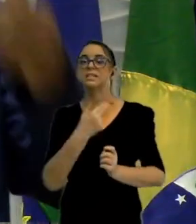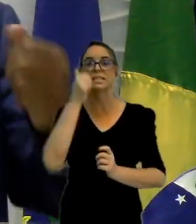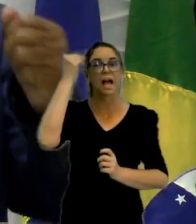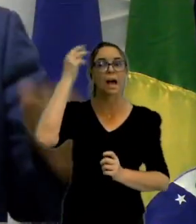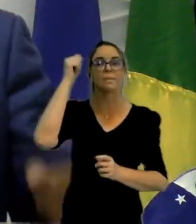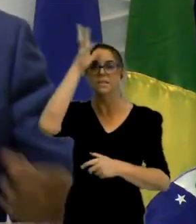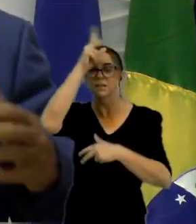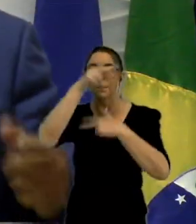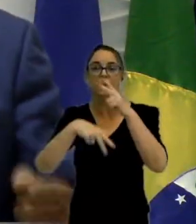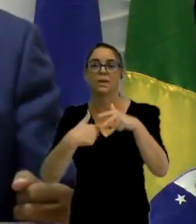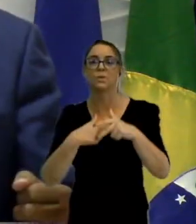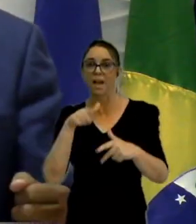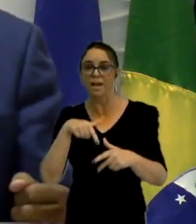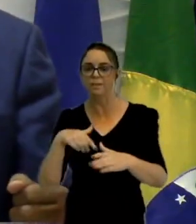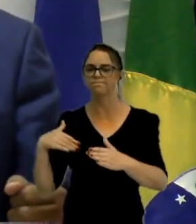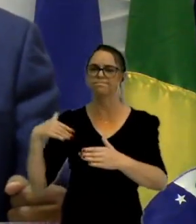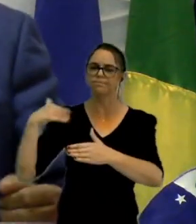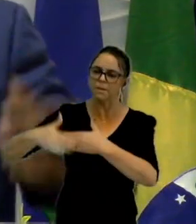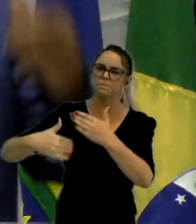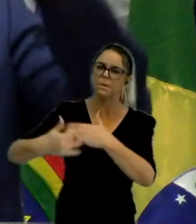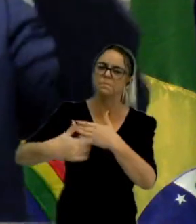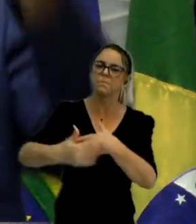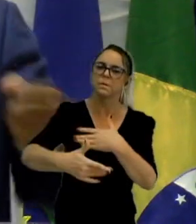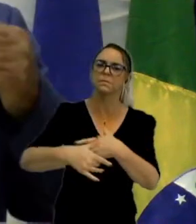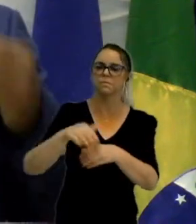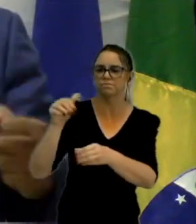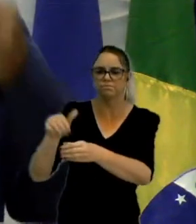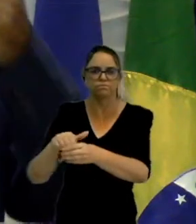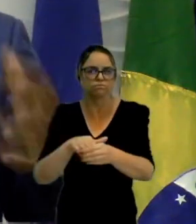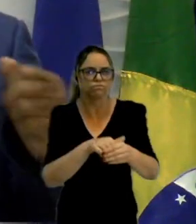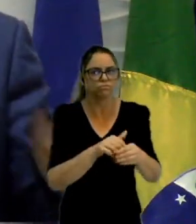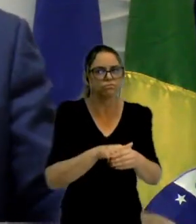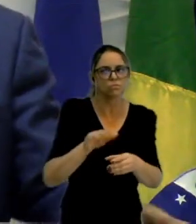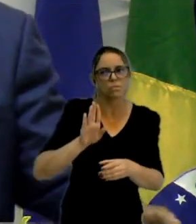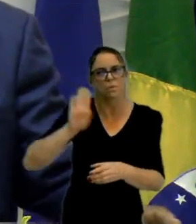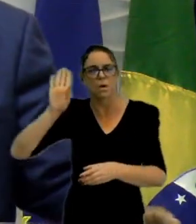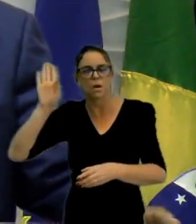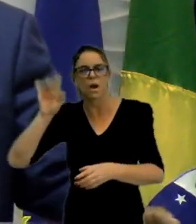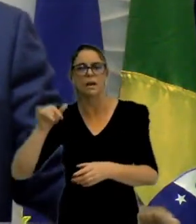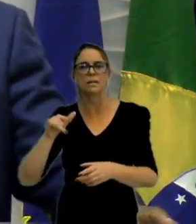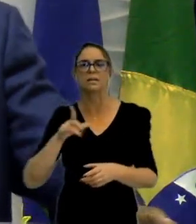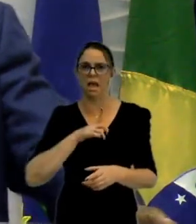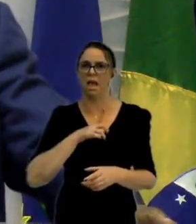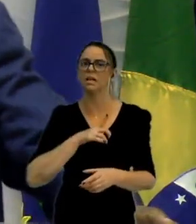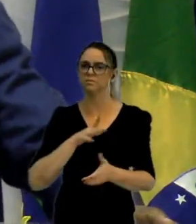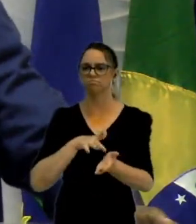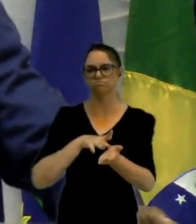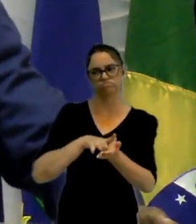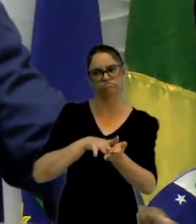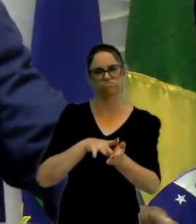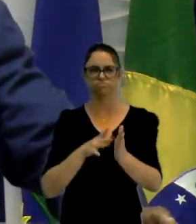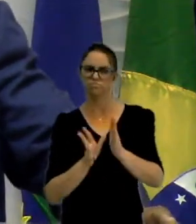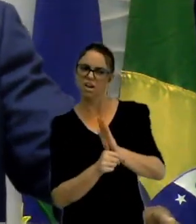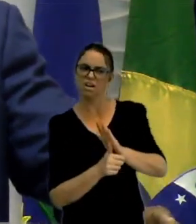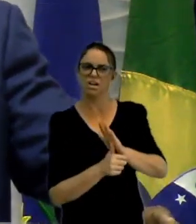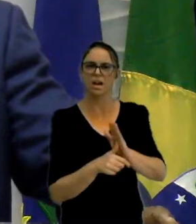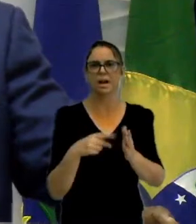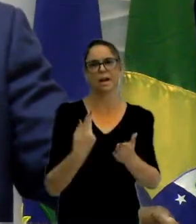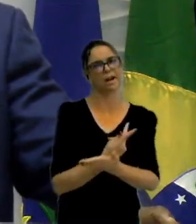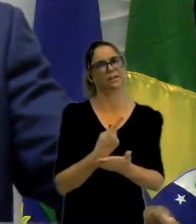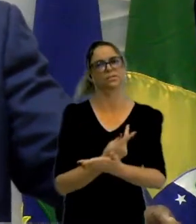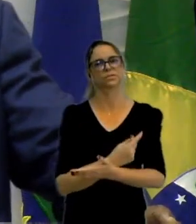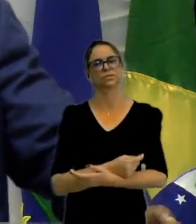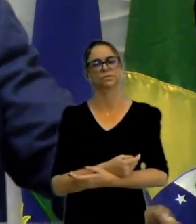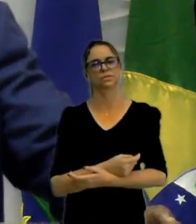vem um processo eleitoral muito com corrupção. Vem muito crime eleitoral aqui, nós